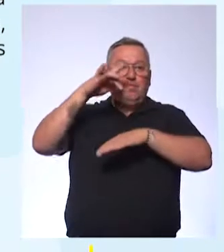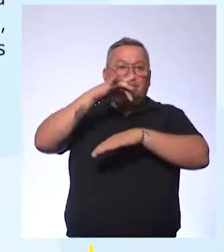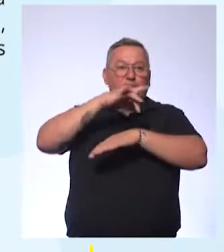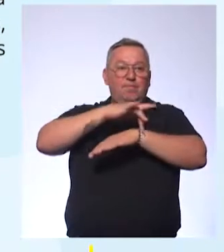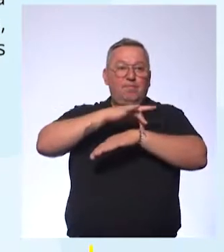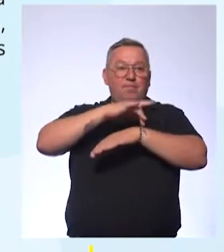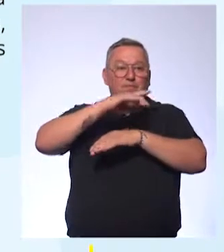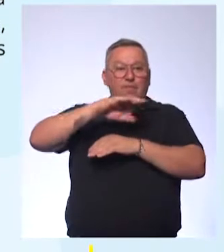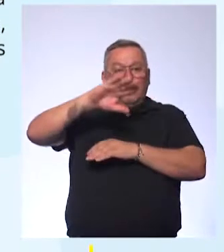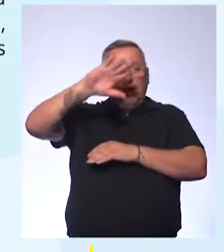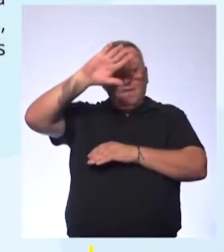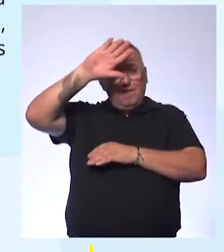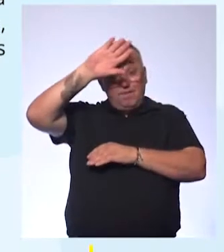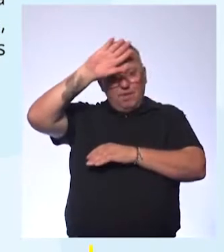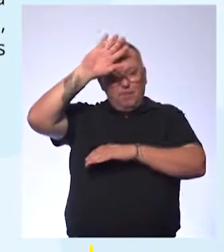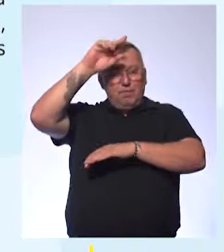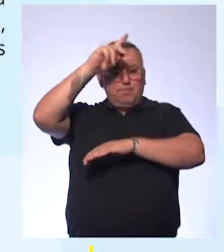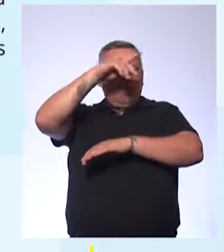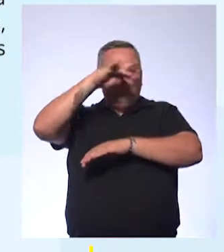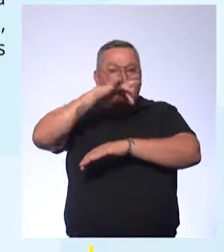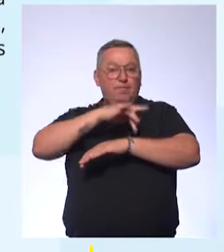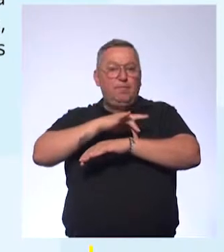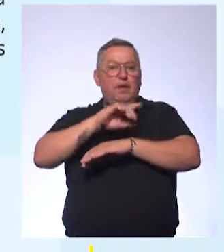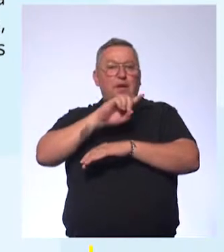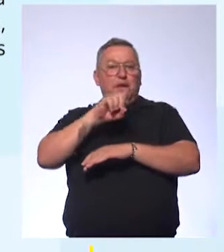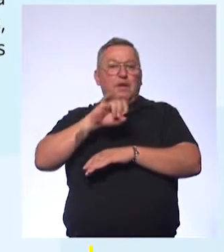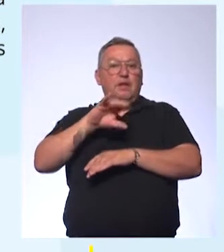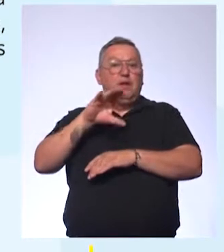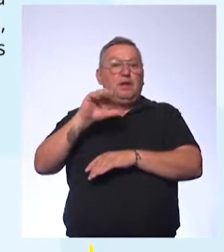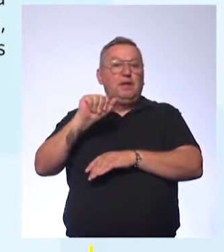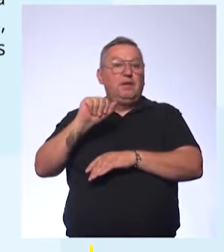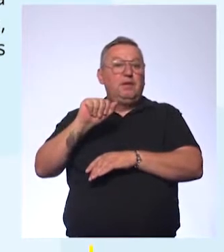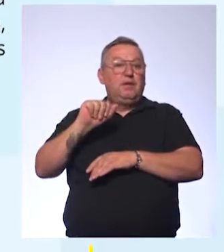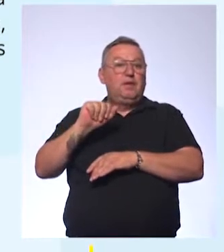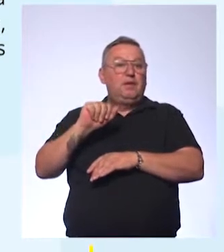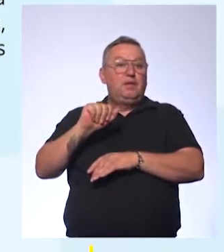vírus causadores da febre chikungunya e da Zika.